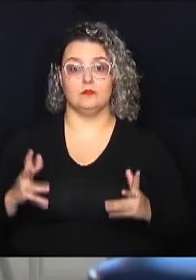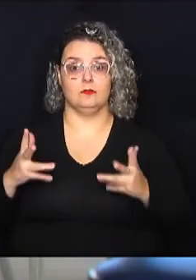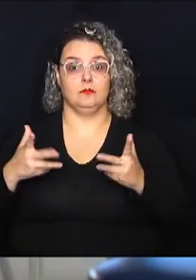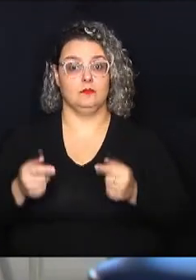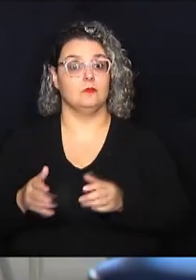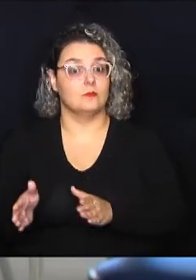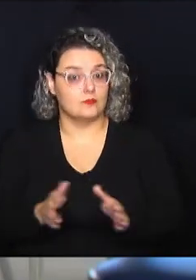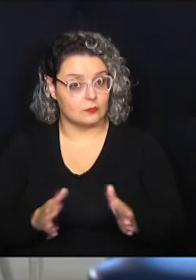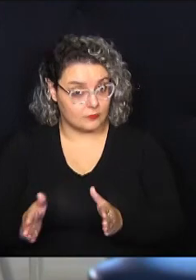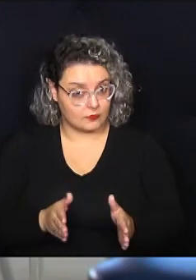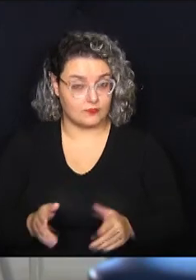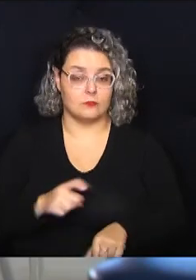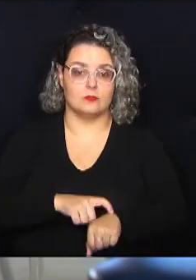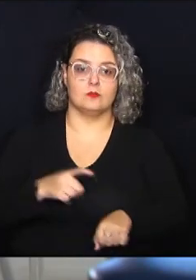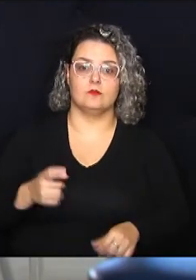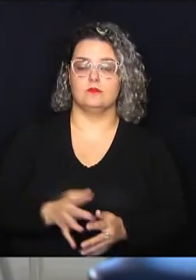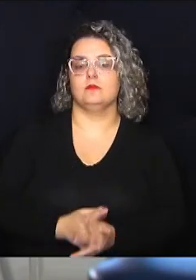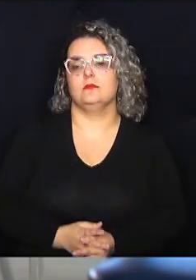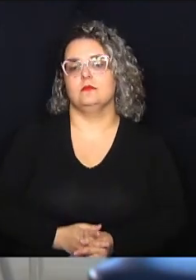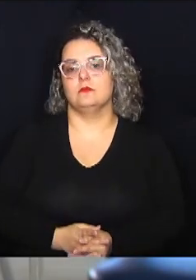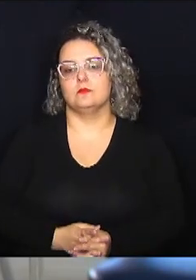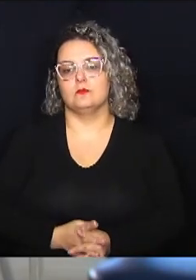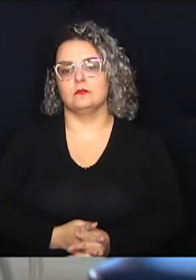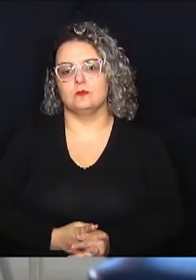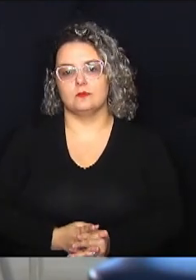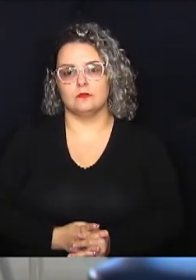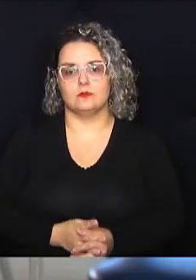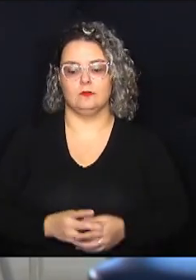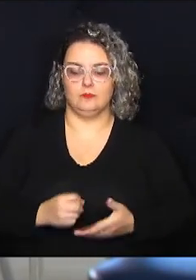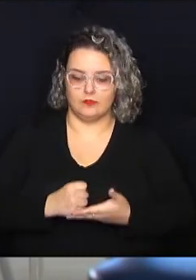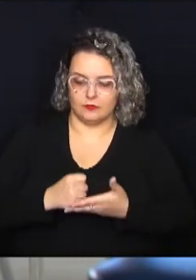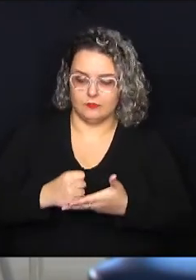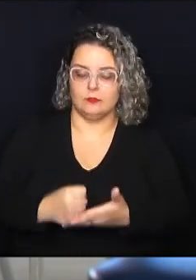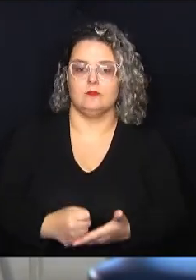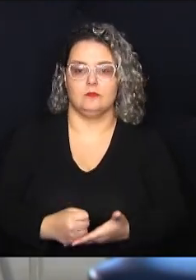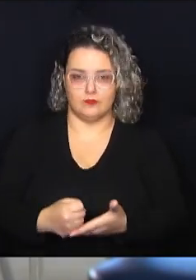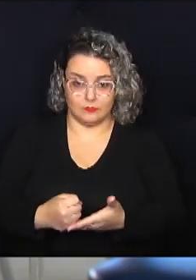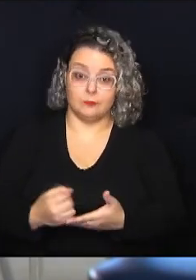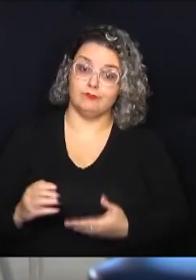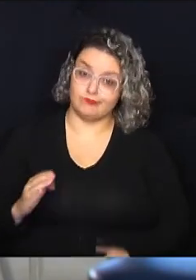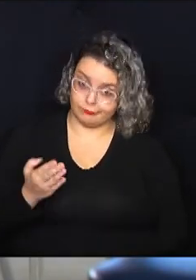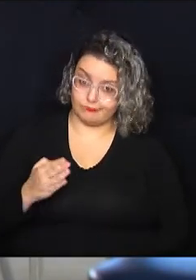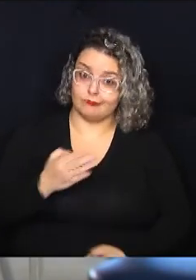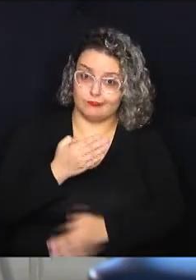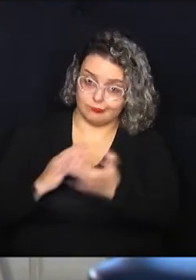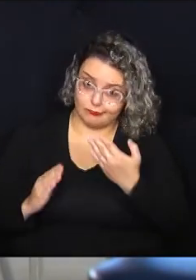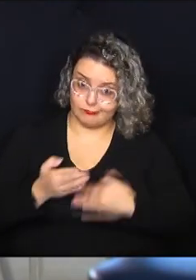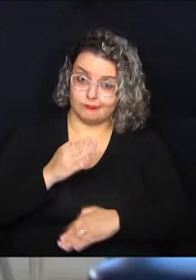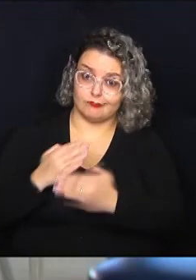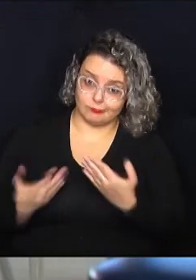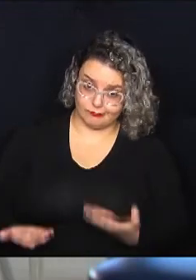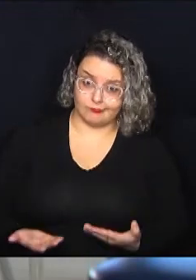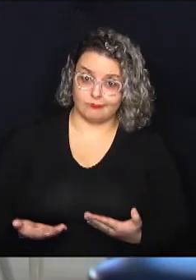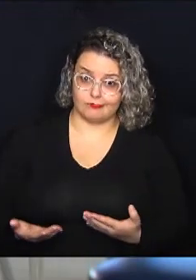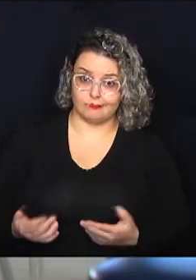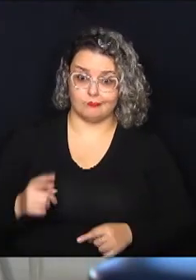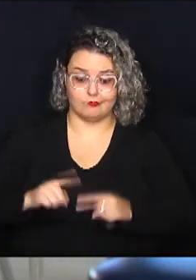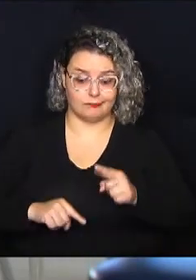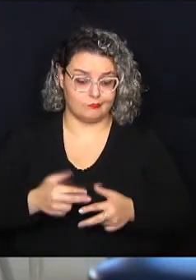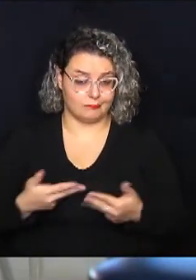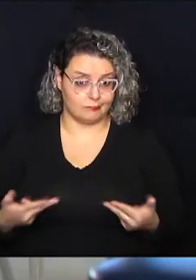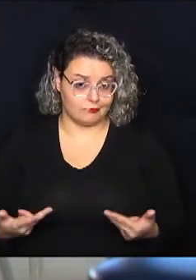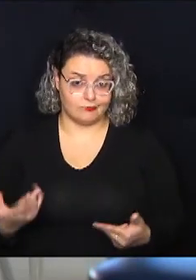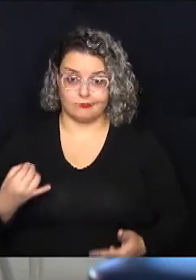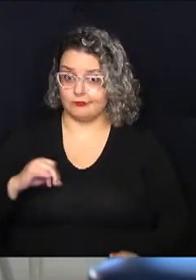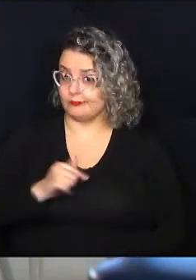momentos vão sendo transportados esses microrganismos para Esses aparelhos eletrônicos e